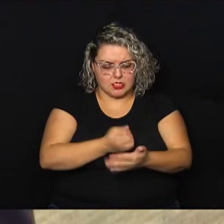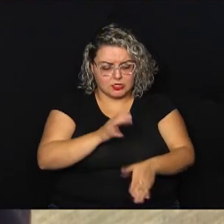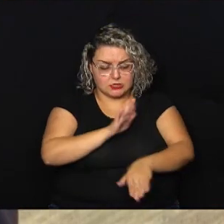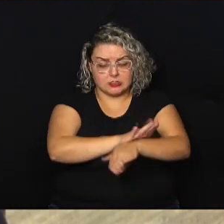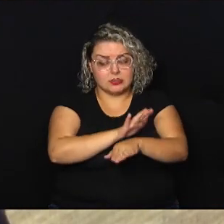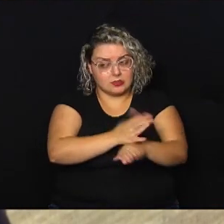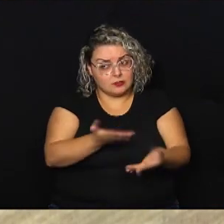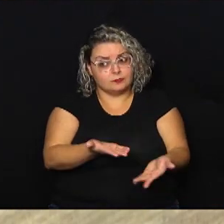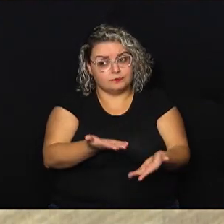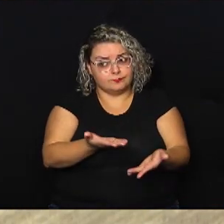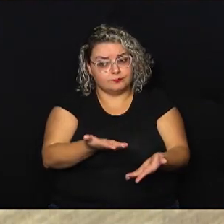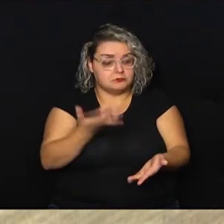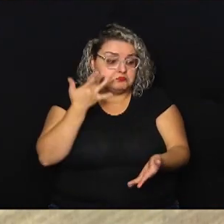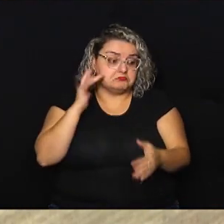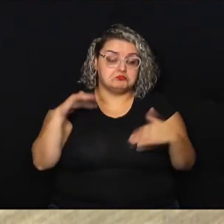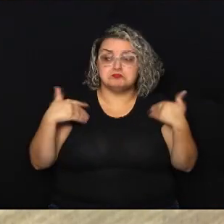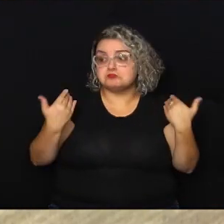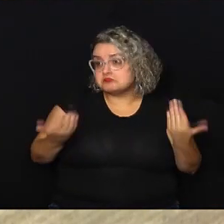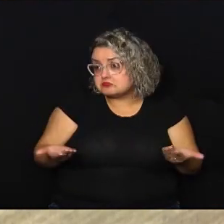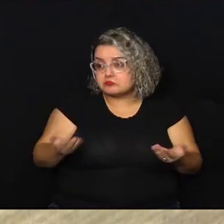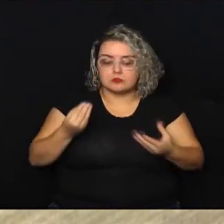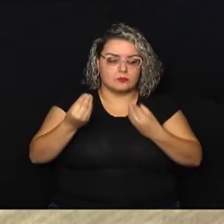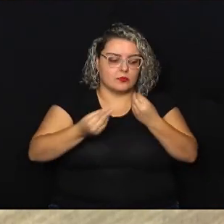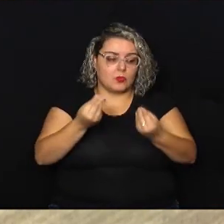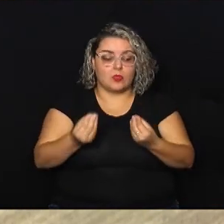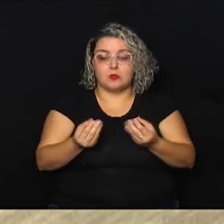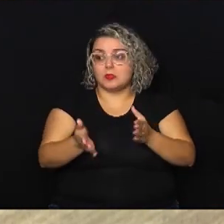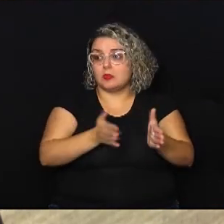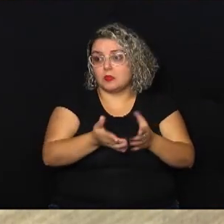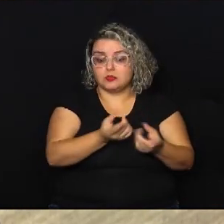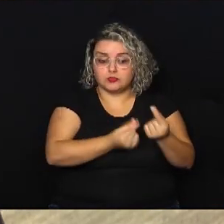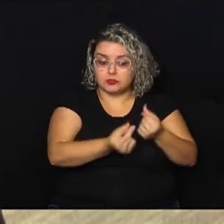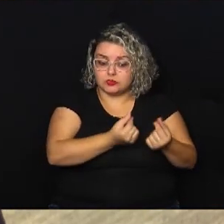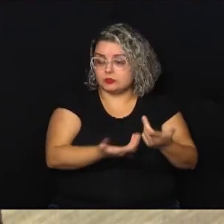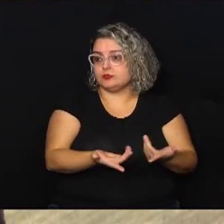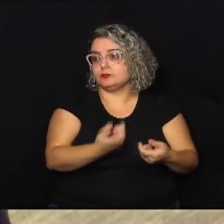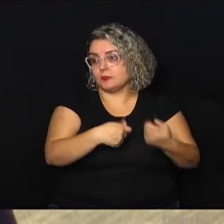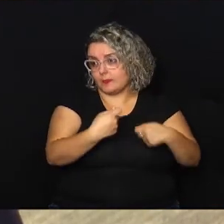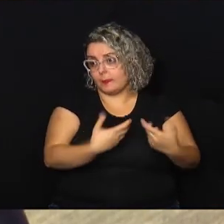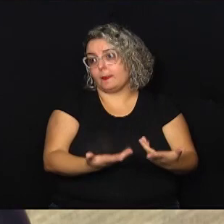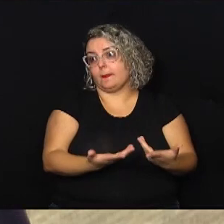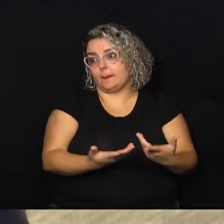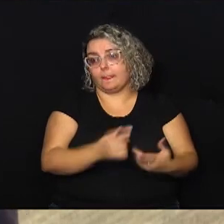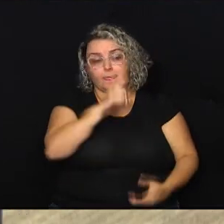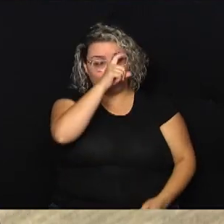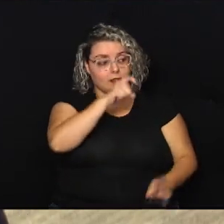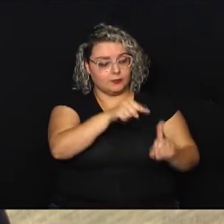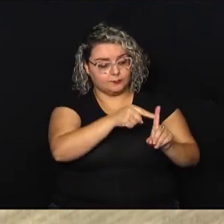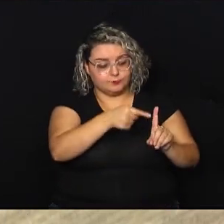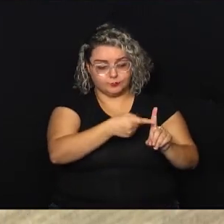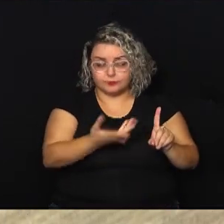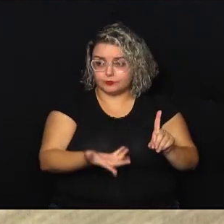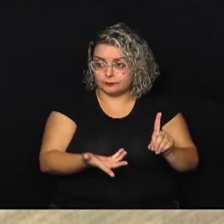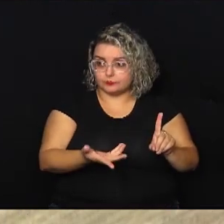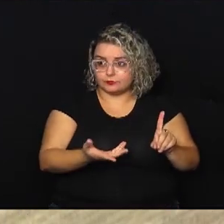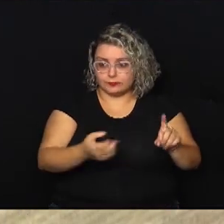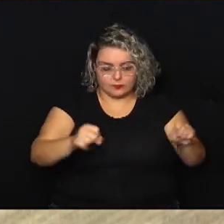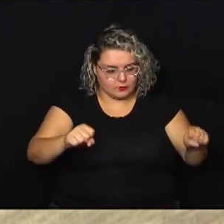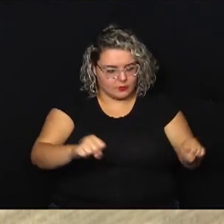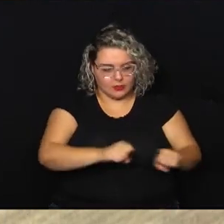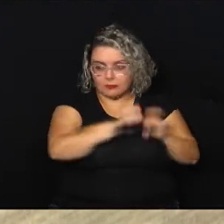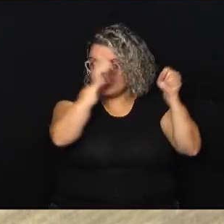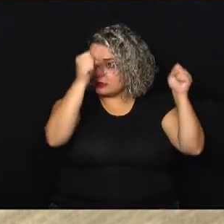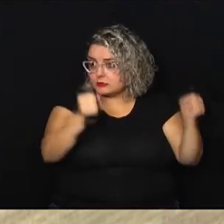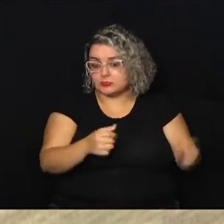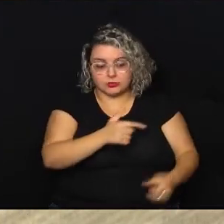pode, inclusive, nós não sabemos como está a situação financeira, administrativa da maternidade, de um colapso de não ter